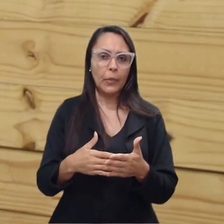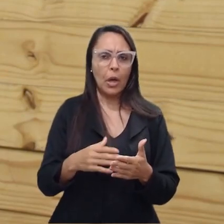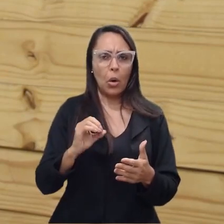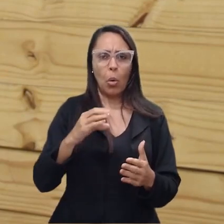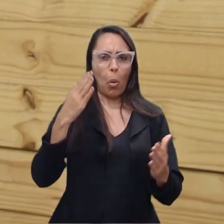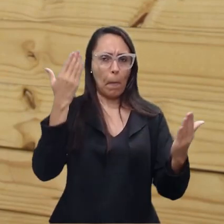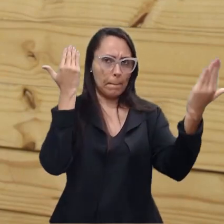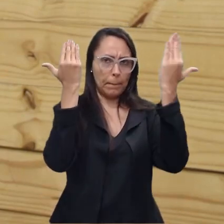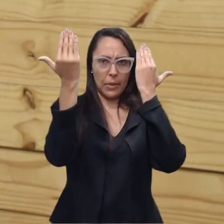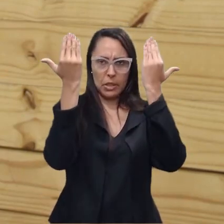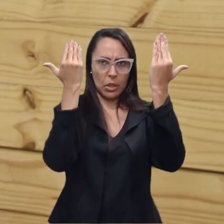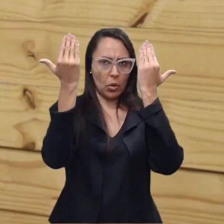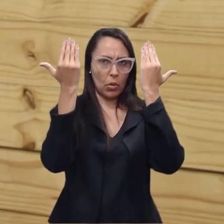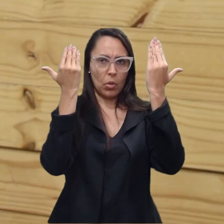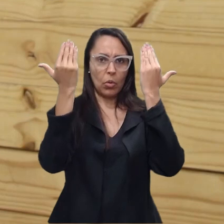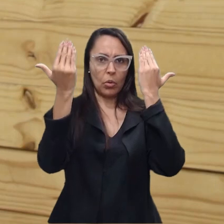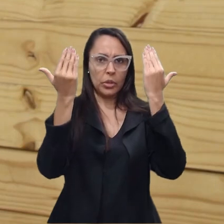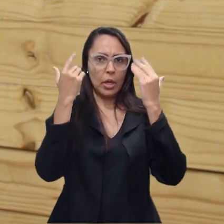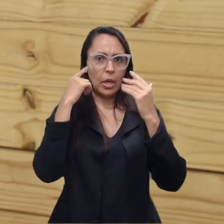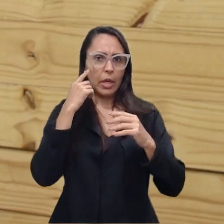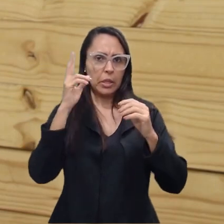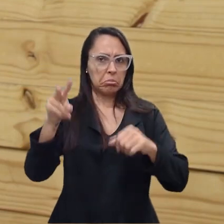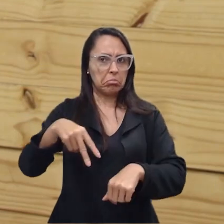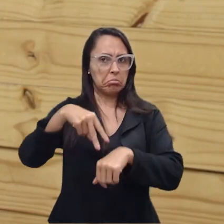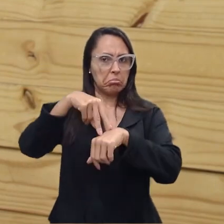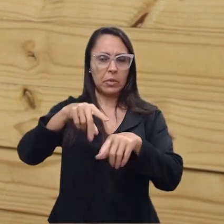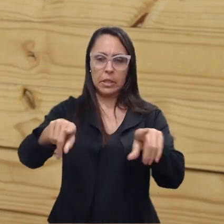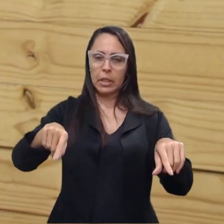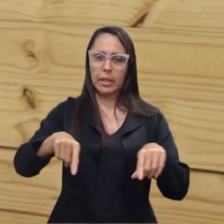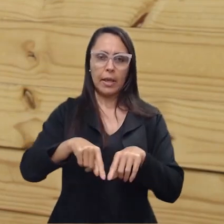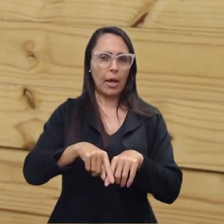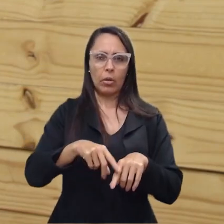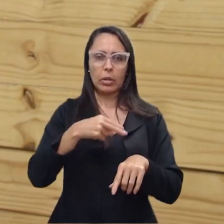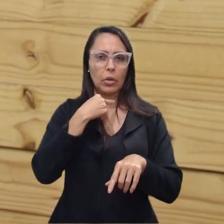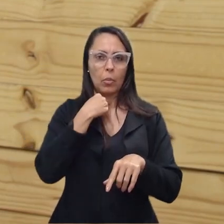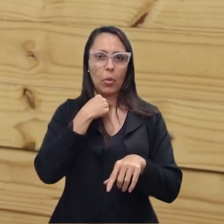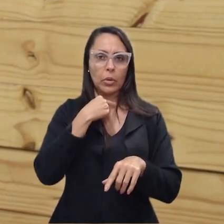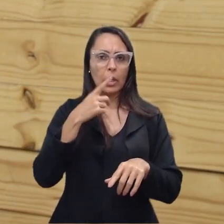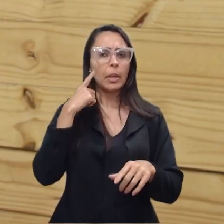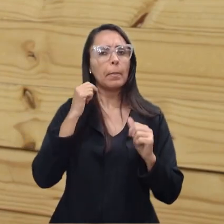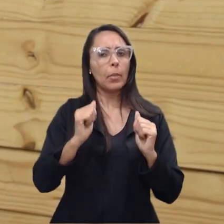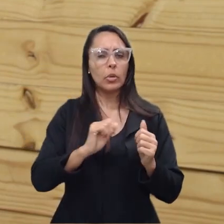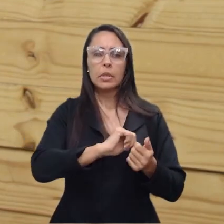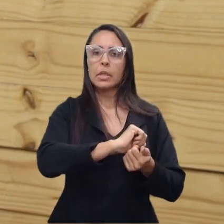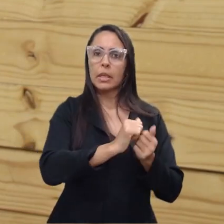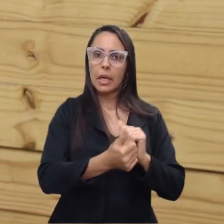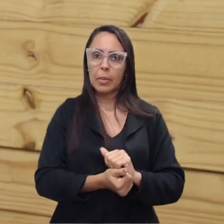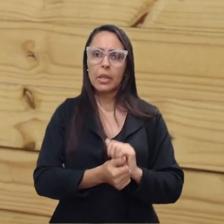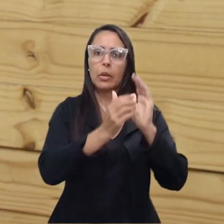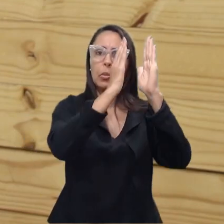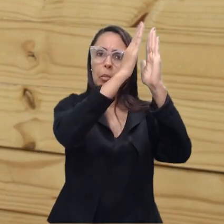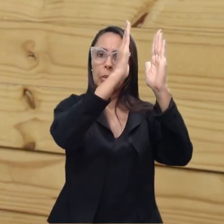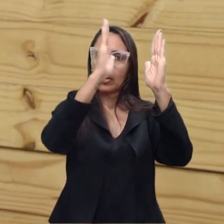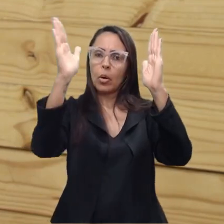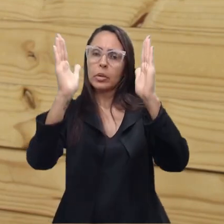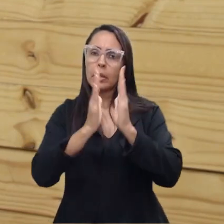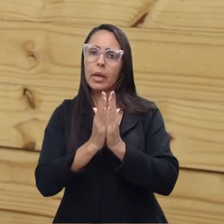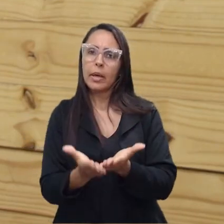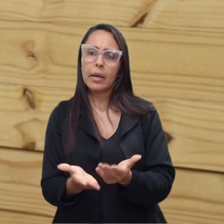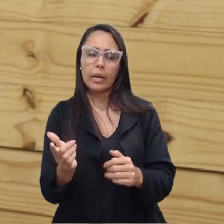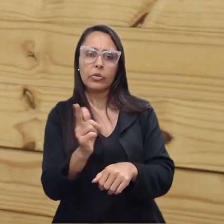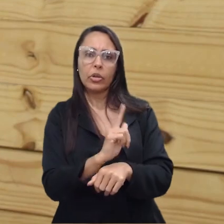condições psicológicas, que ele não tem mais condições de estar em sala de aula. Ele pode ser adaptado para uma biblioteca, para